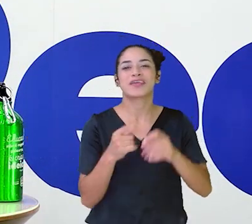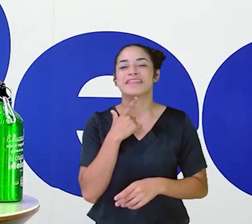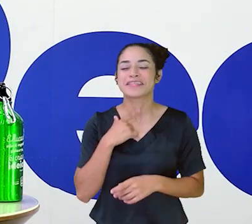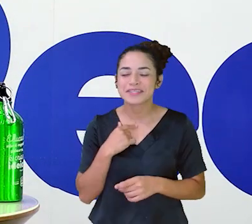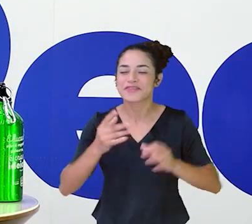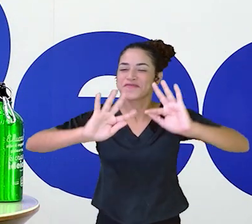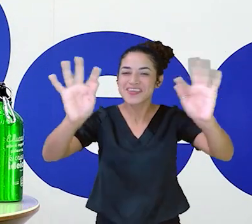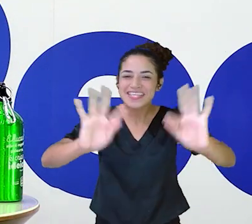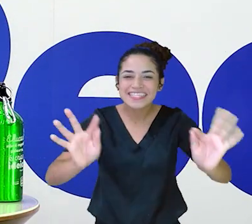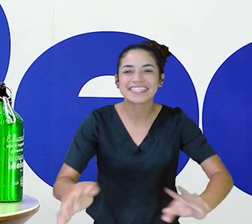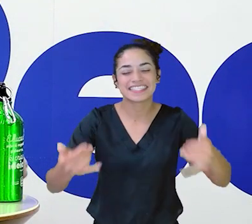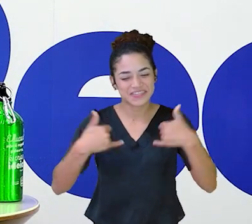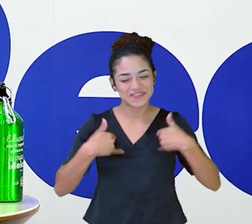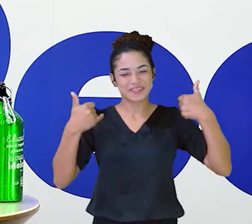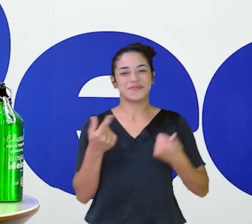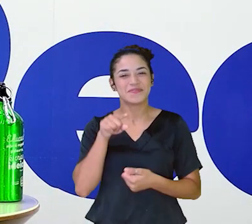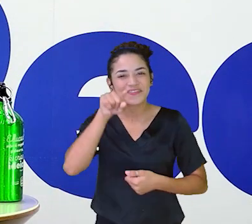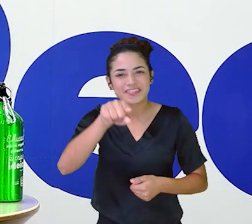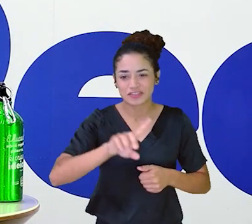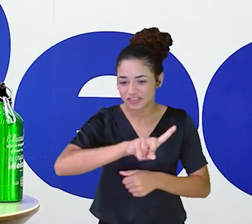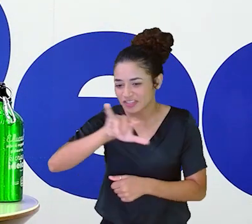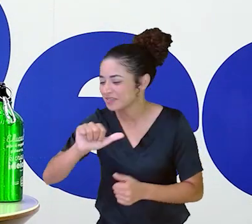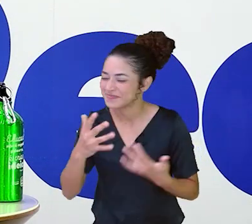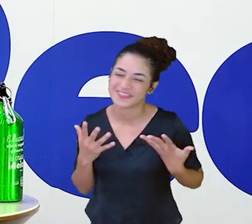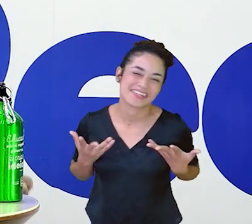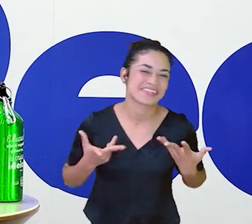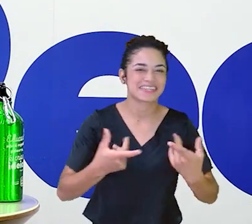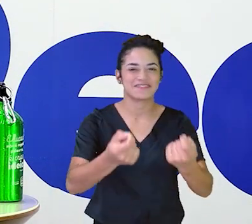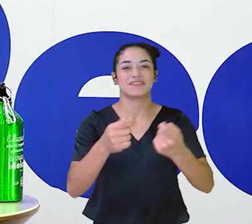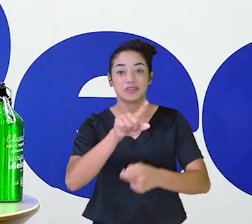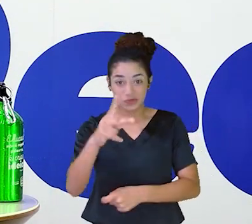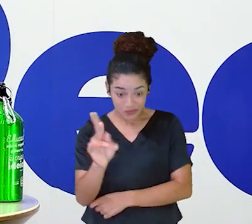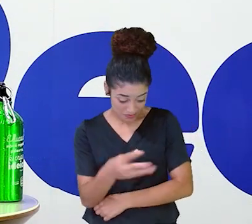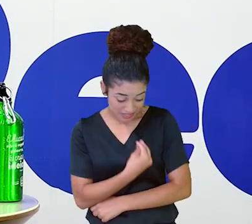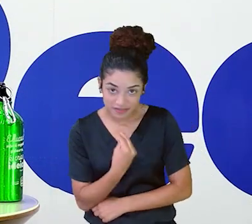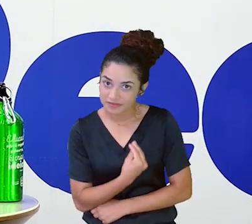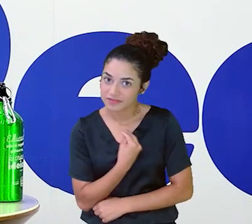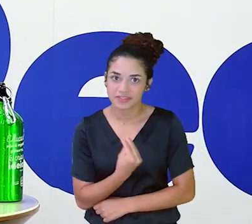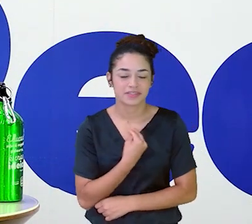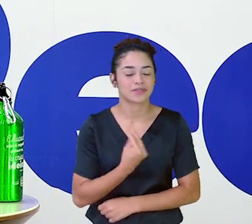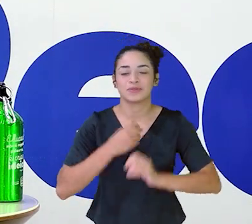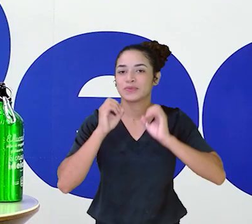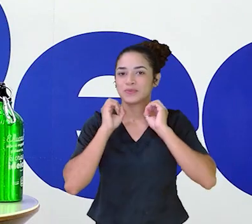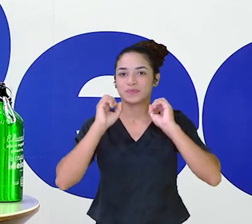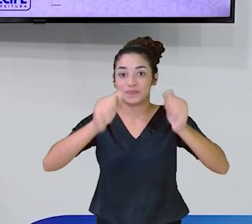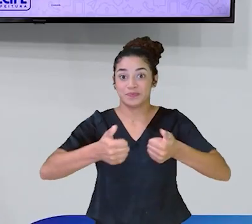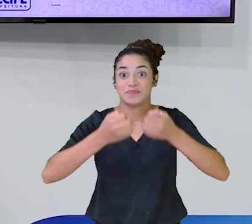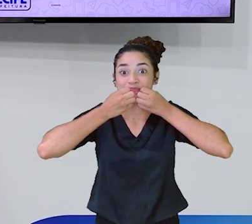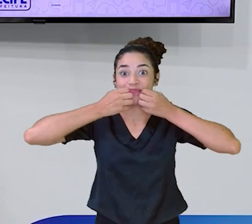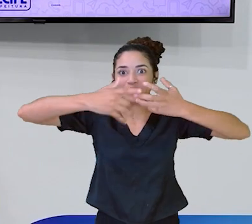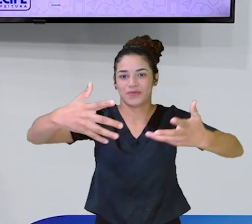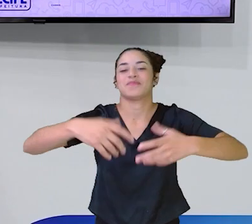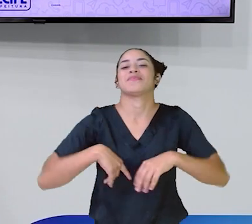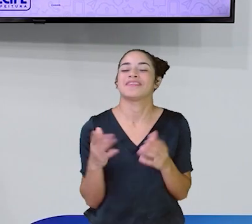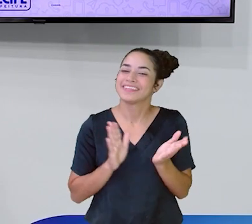ó, feliz aniversário, que seu dia seja, ó, maravilhoso e que sua vida seja iluminada. Parabéns,